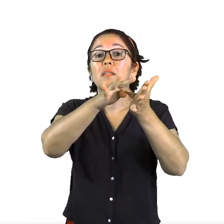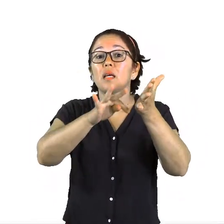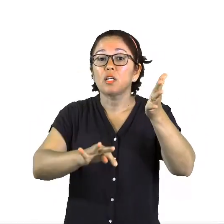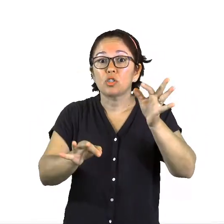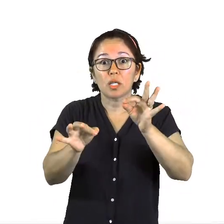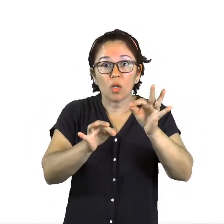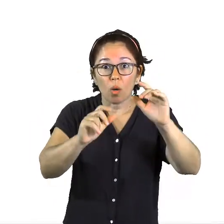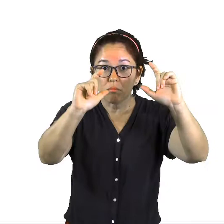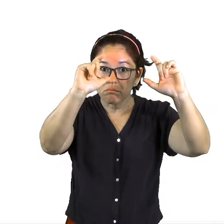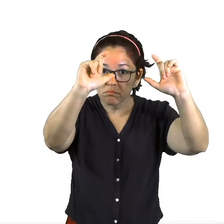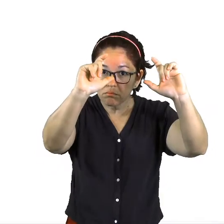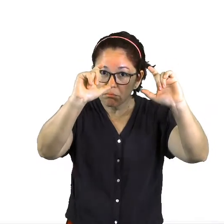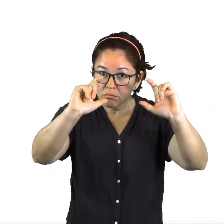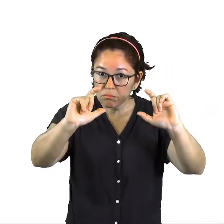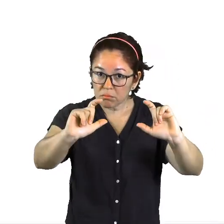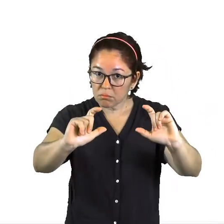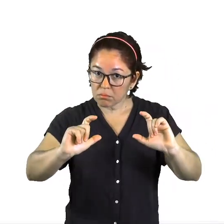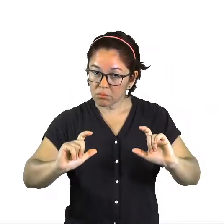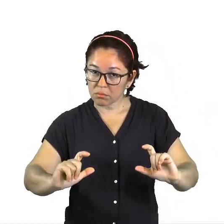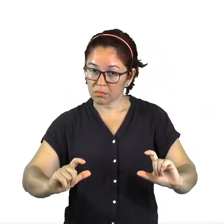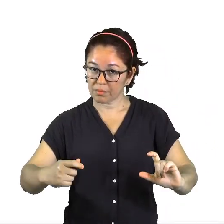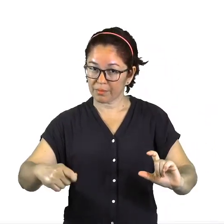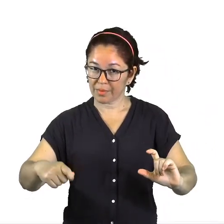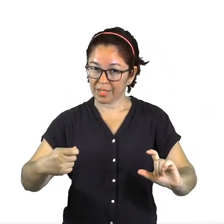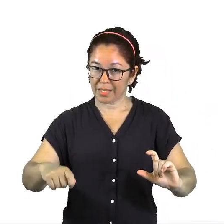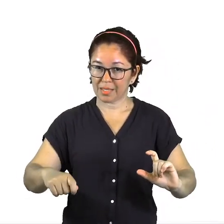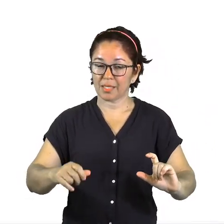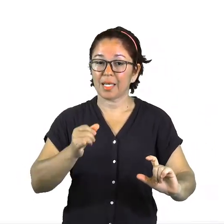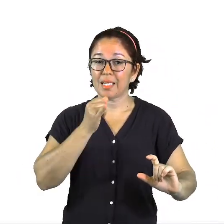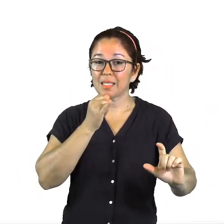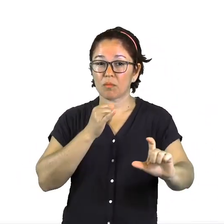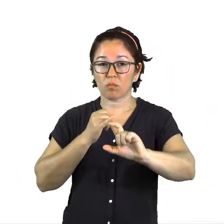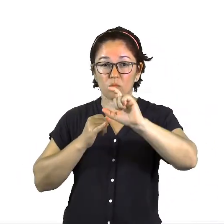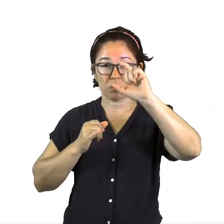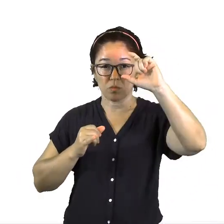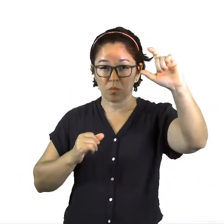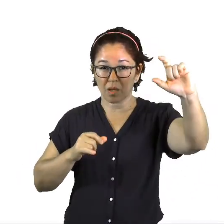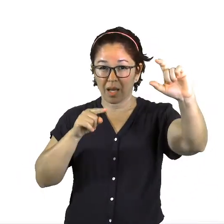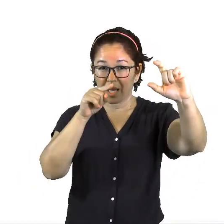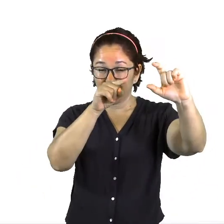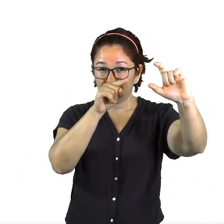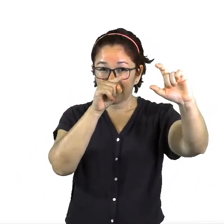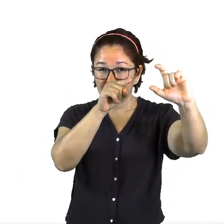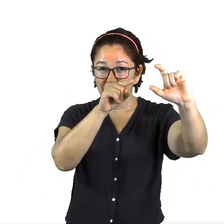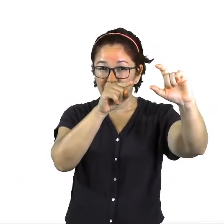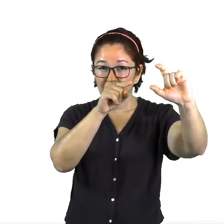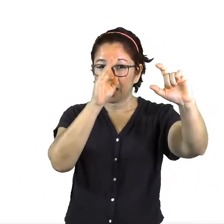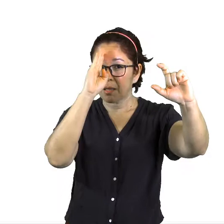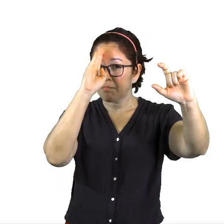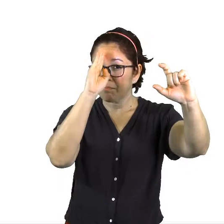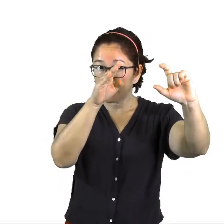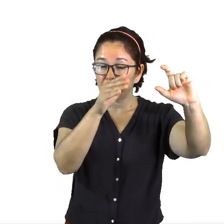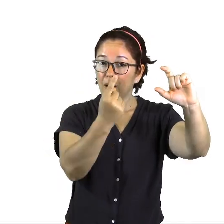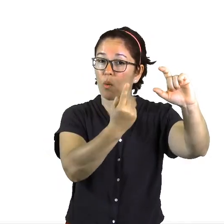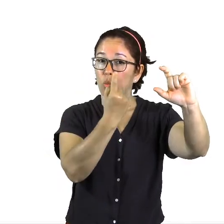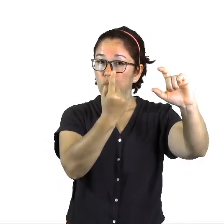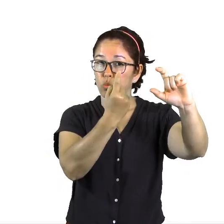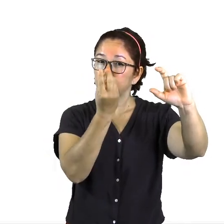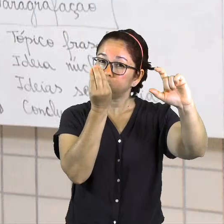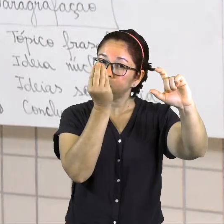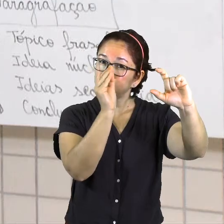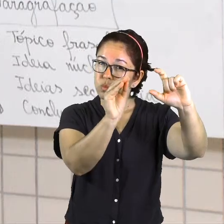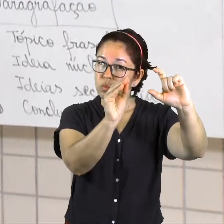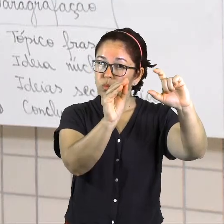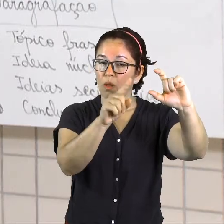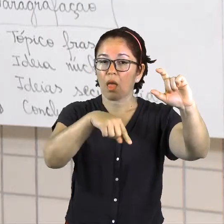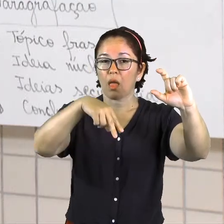ser constituído por apenas uma ideia. E essa ideia, ela é chamada de ideia núcleo, né? Ou seja, a